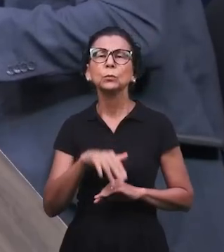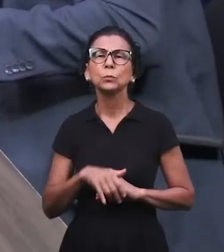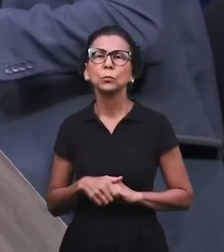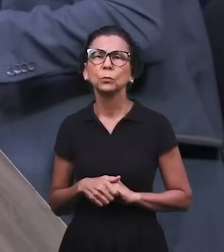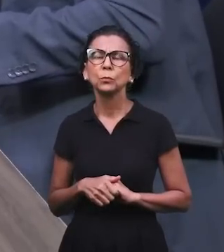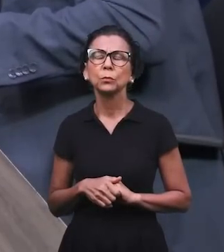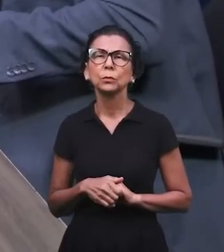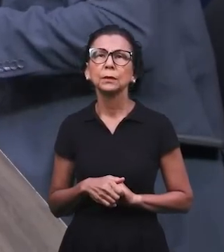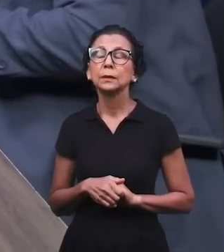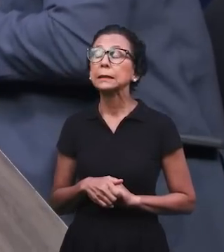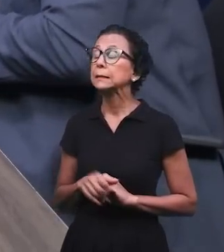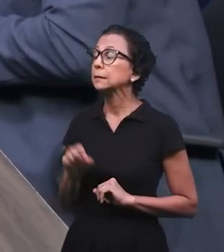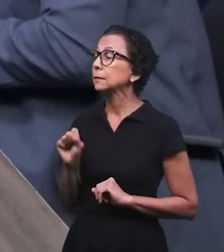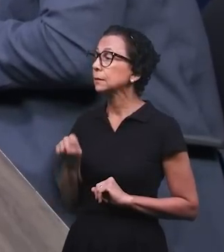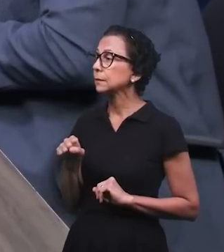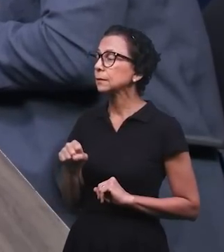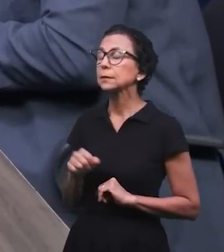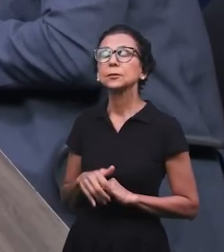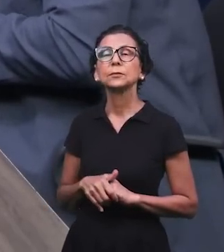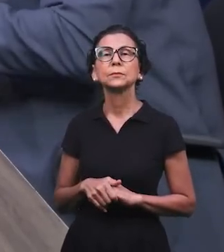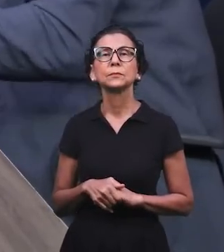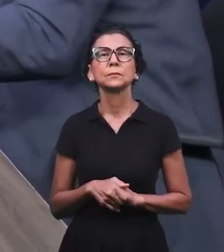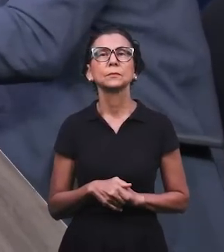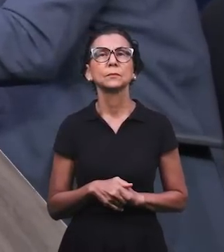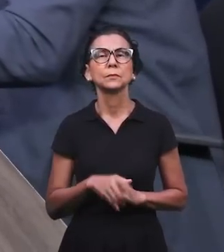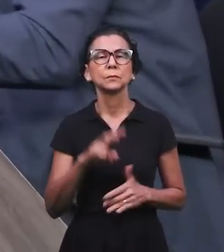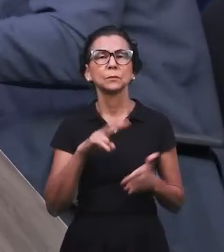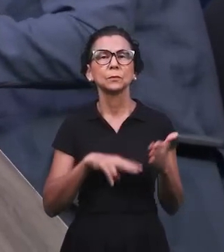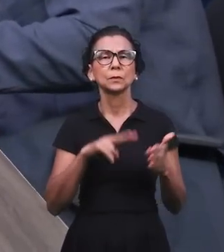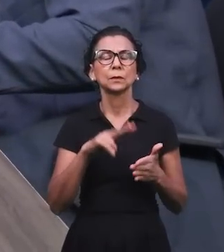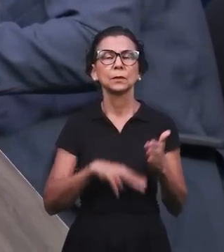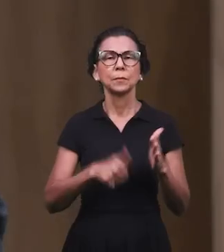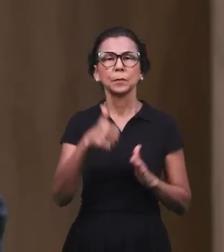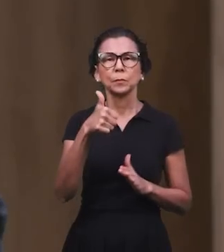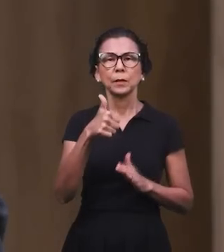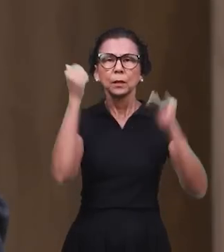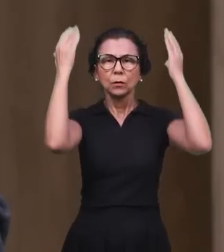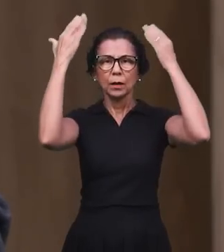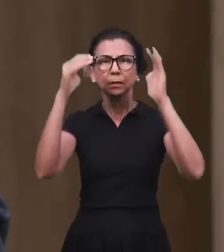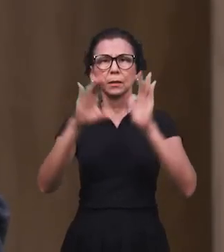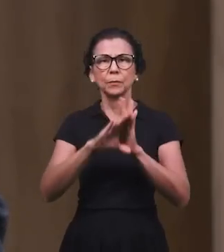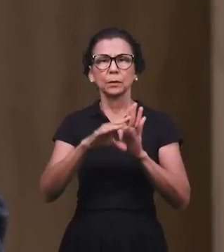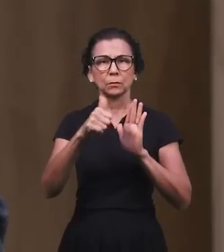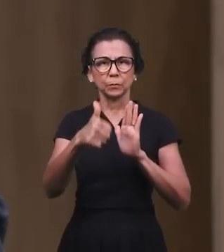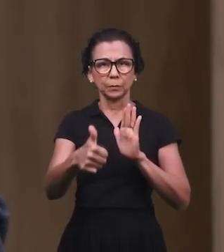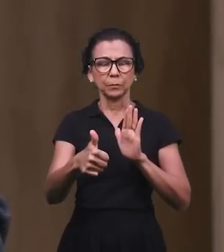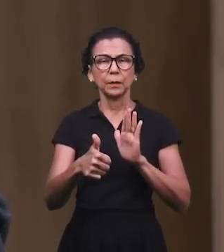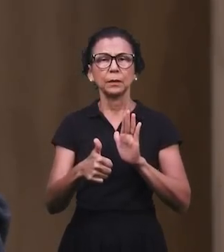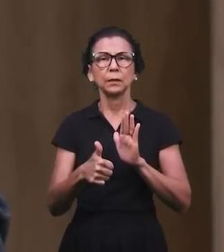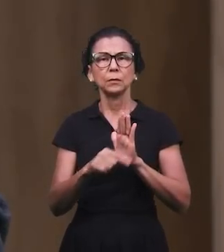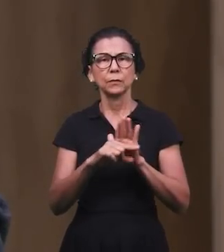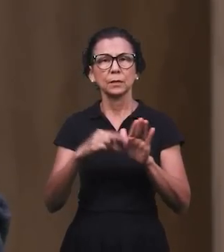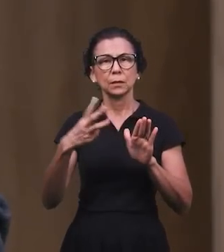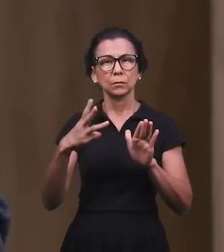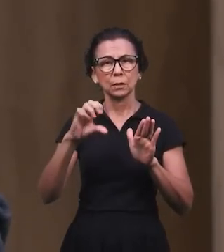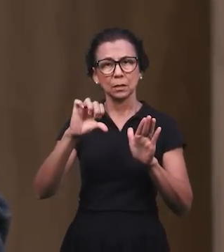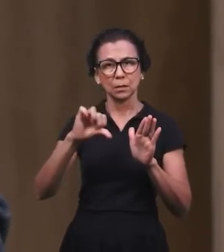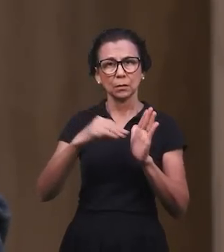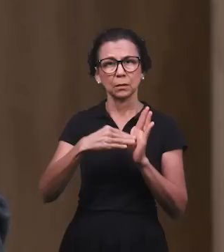livro de 1 Reis, capítulo 1, tem o versículo 39 e 40, que fala deste momento, que a palavra diz